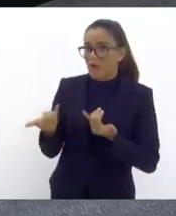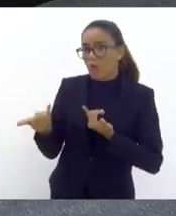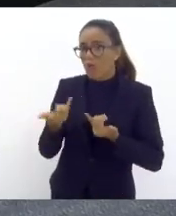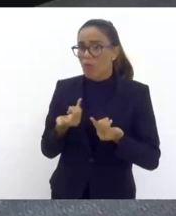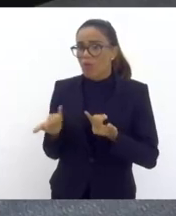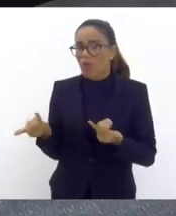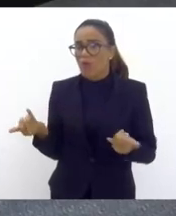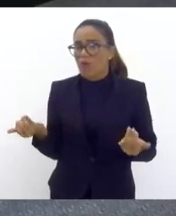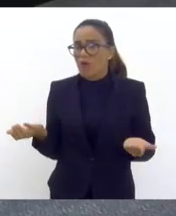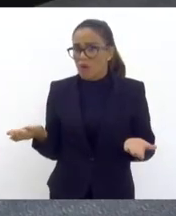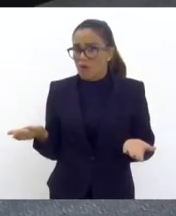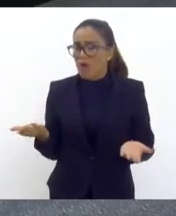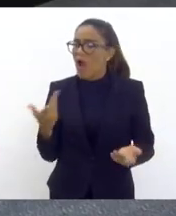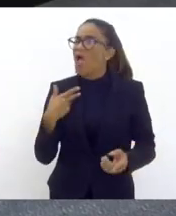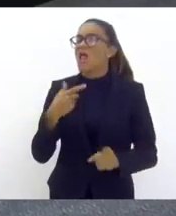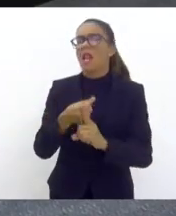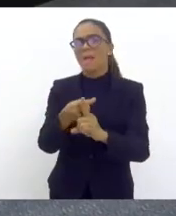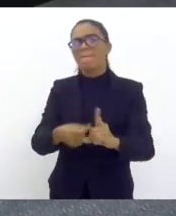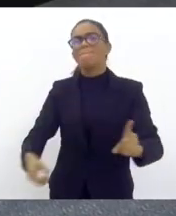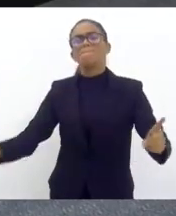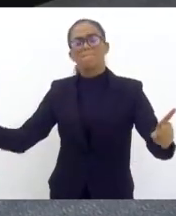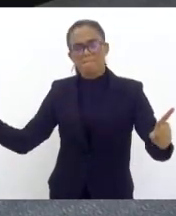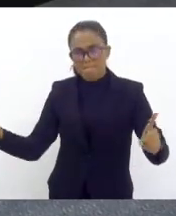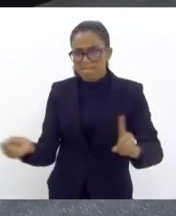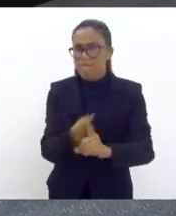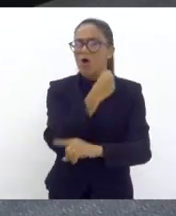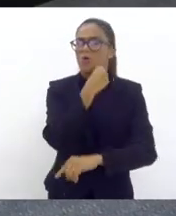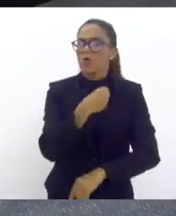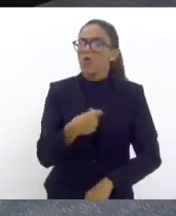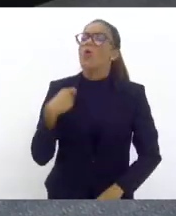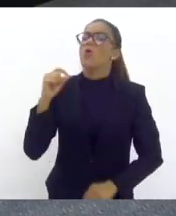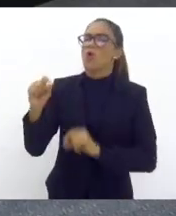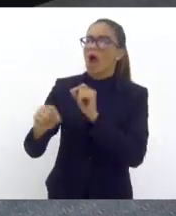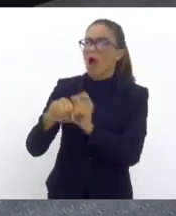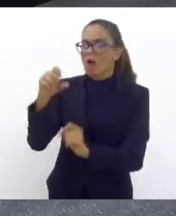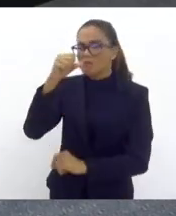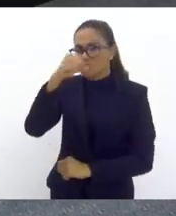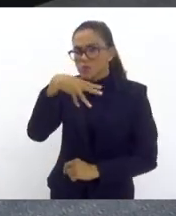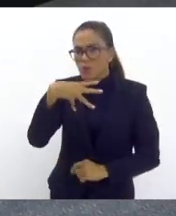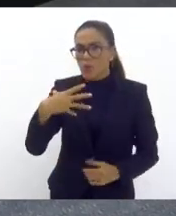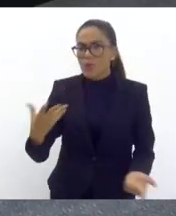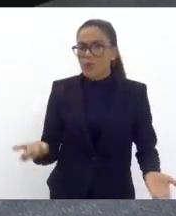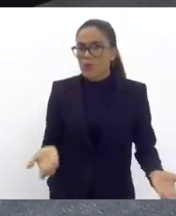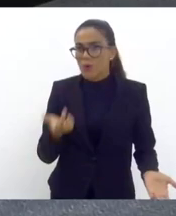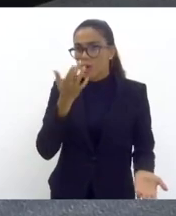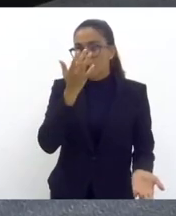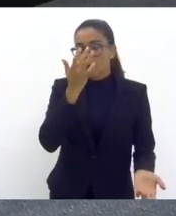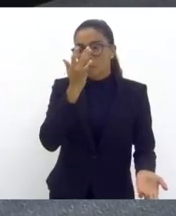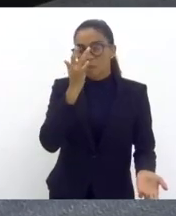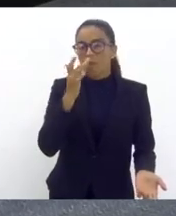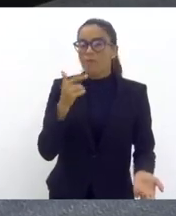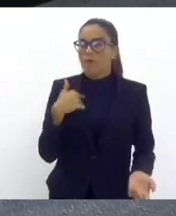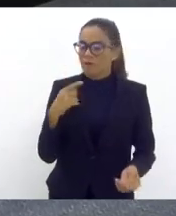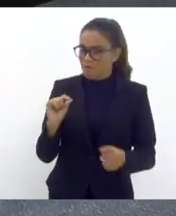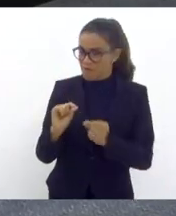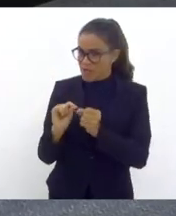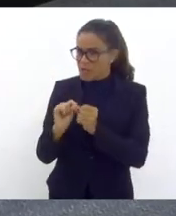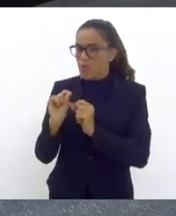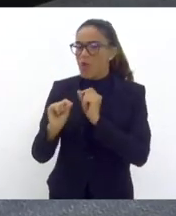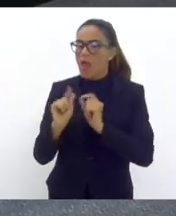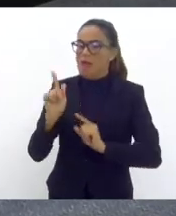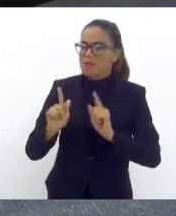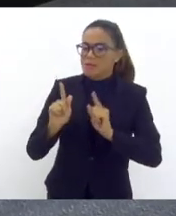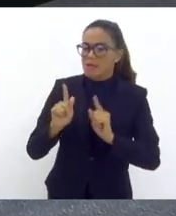pegou e deu uma cacetada eu falei é um absurdo porque quando foi feito o processo de citação